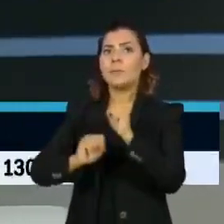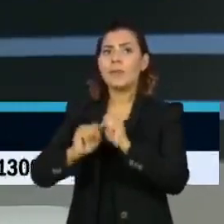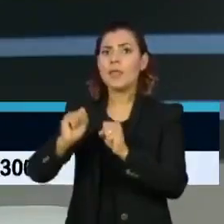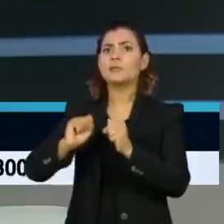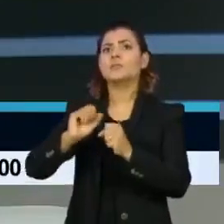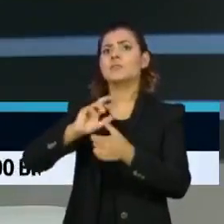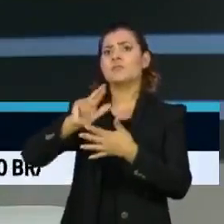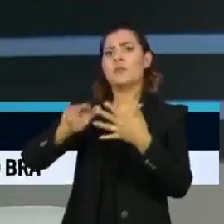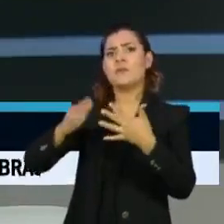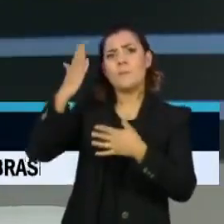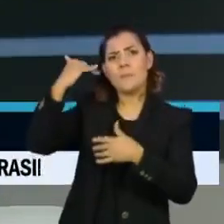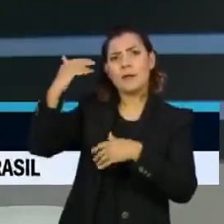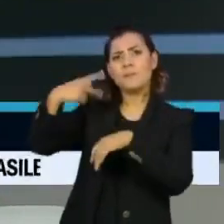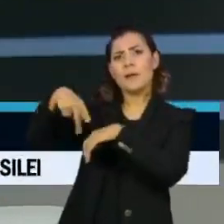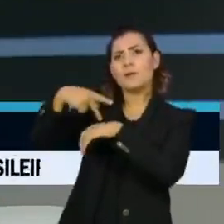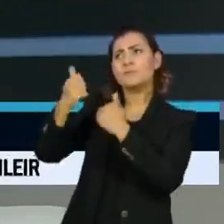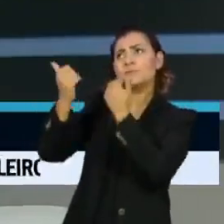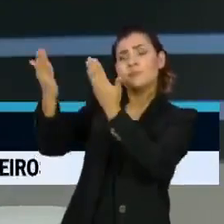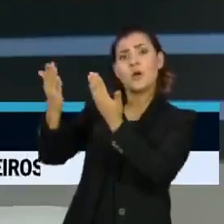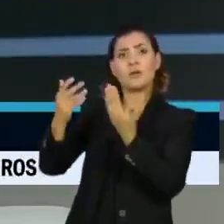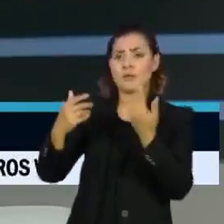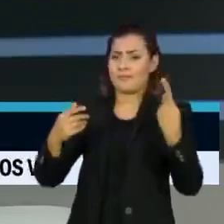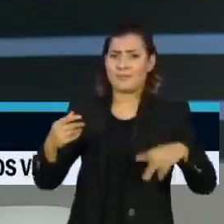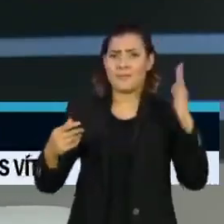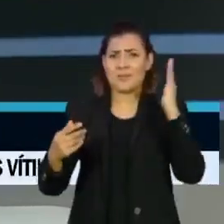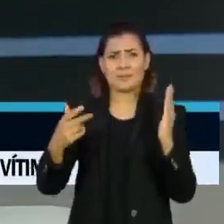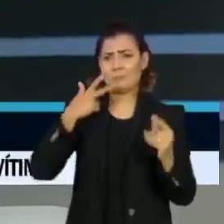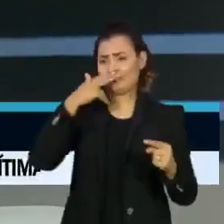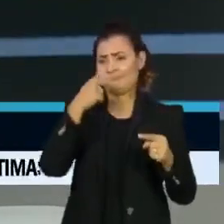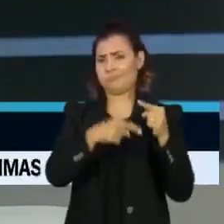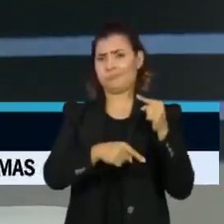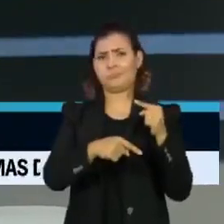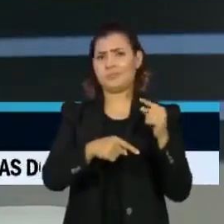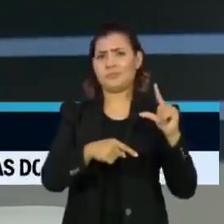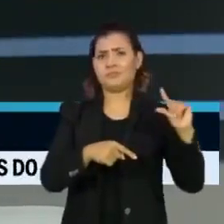internacionais investem na Petrobras não por política de governança, mas pelo valor dos seus ativos.